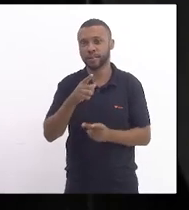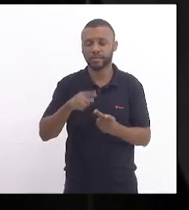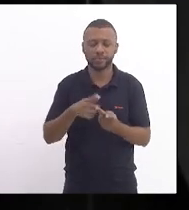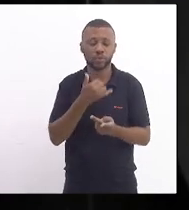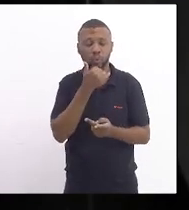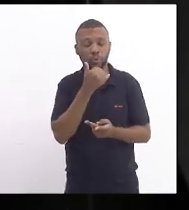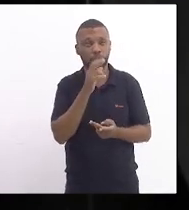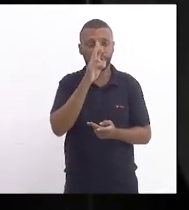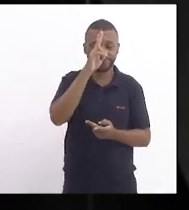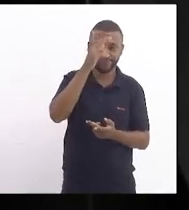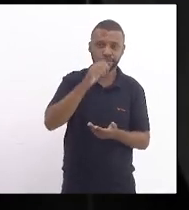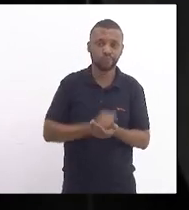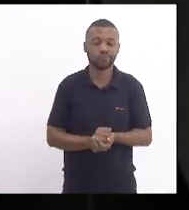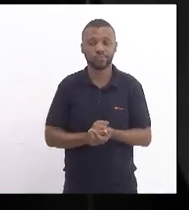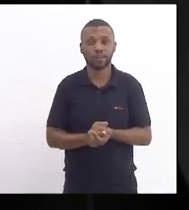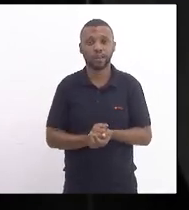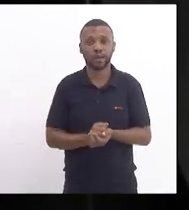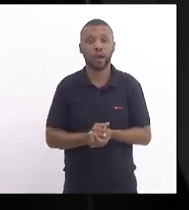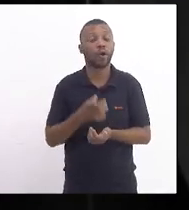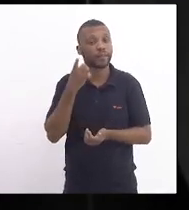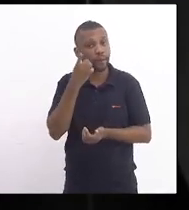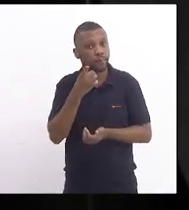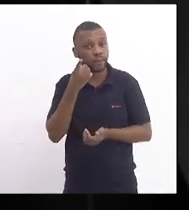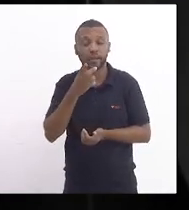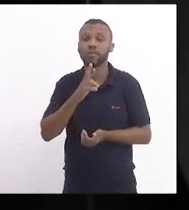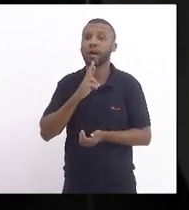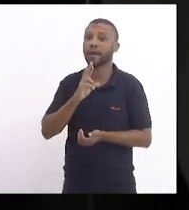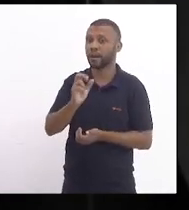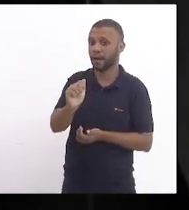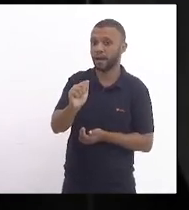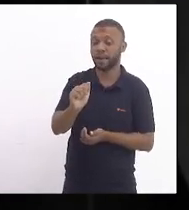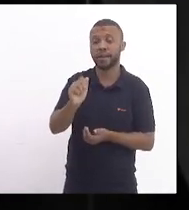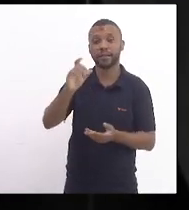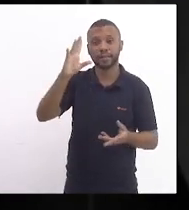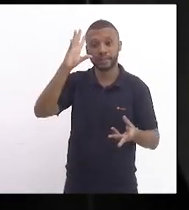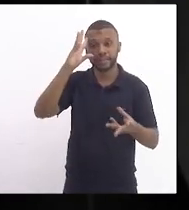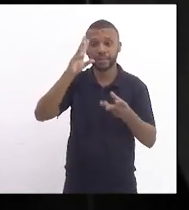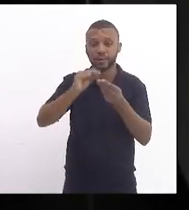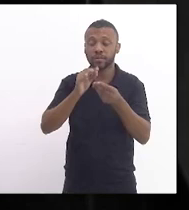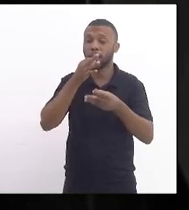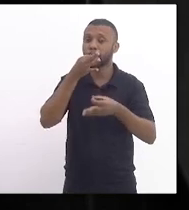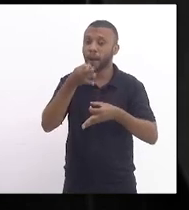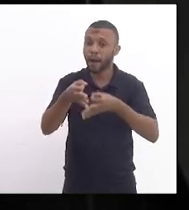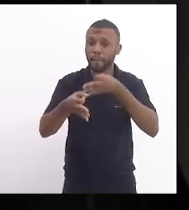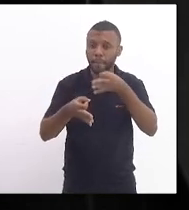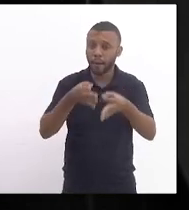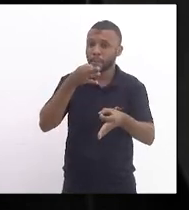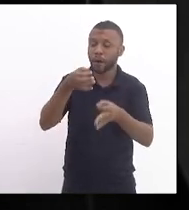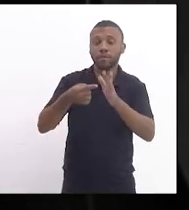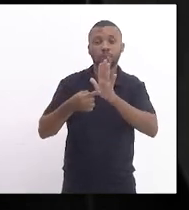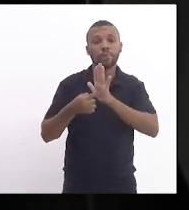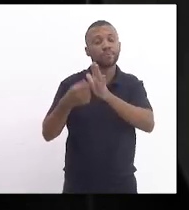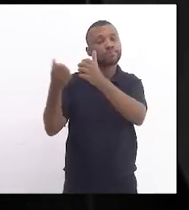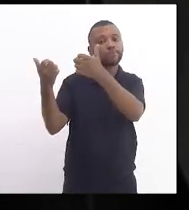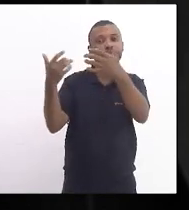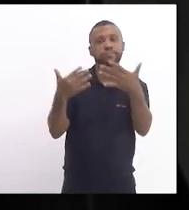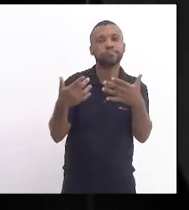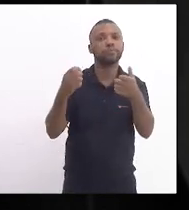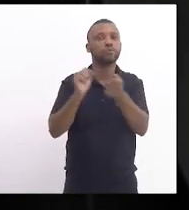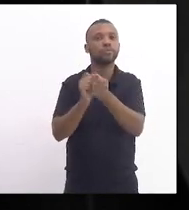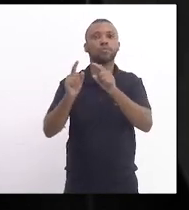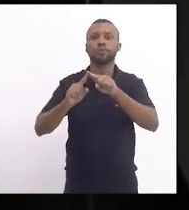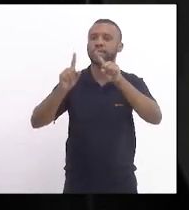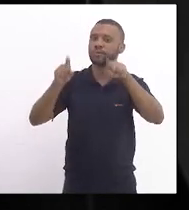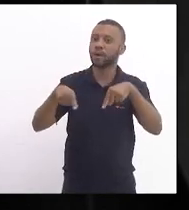perdão Deputado Rodrigo Amorim entendeu essas ponderações que foram apresentadas pelos servidores